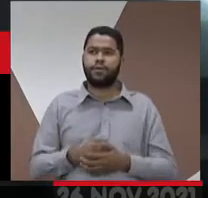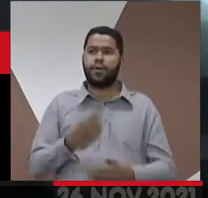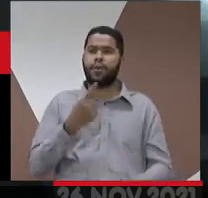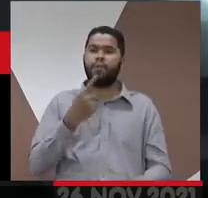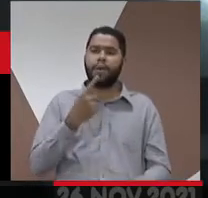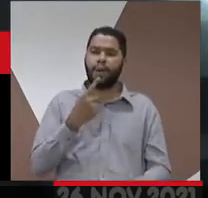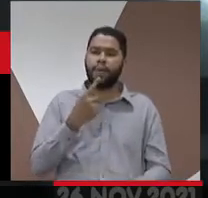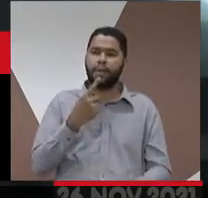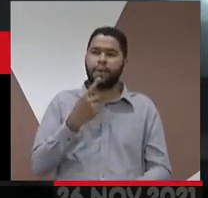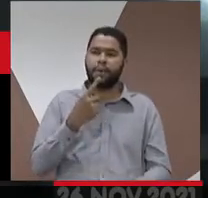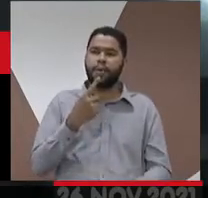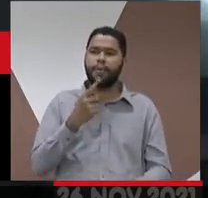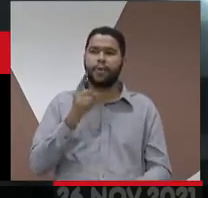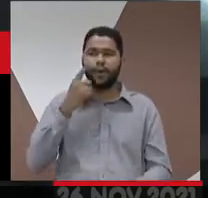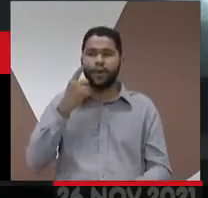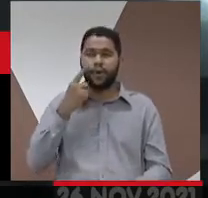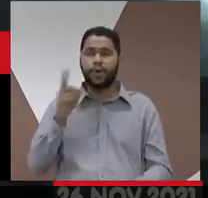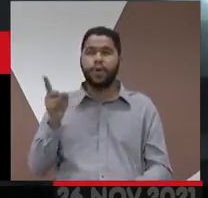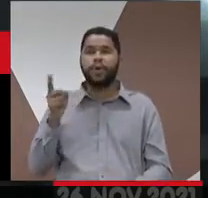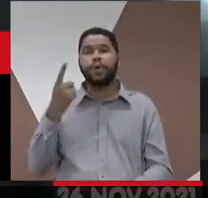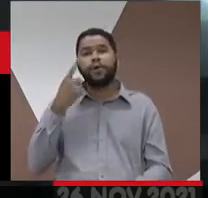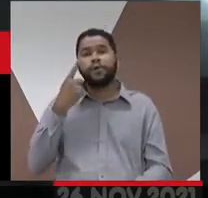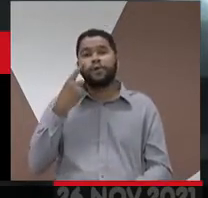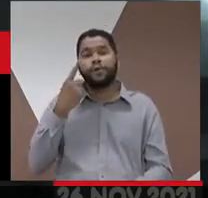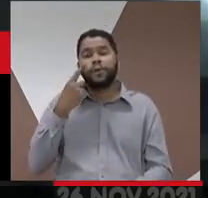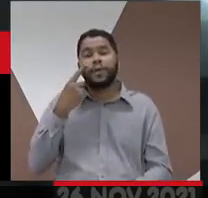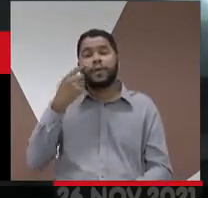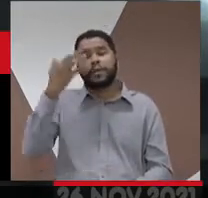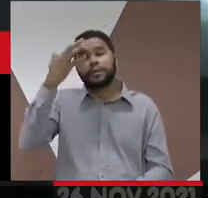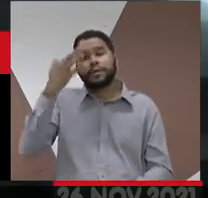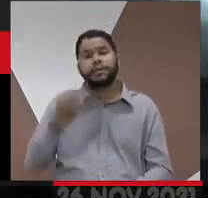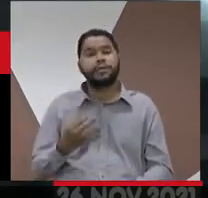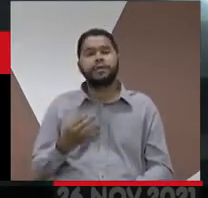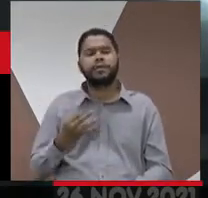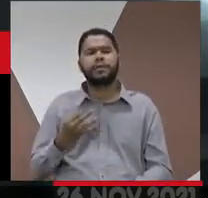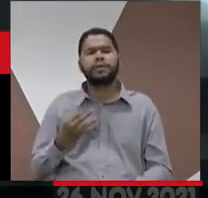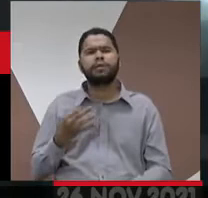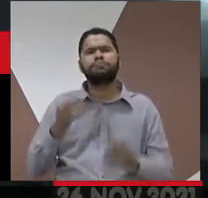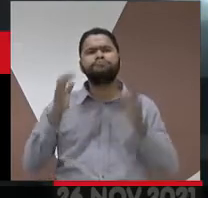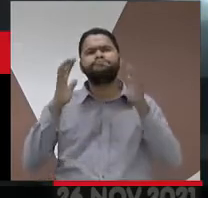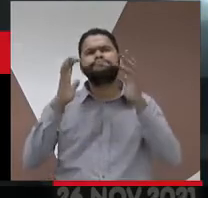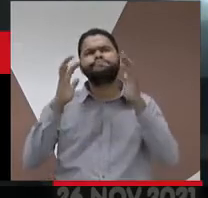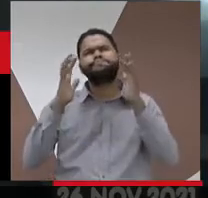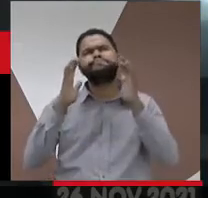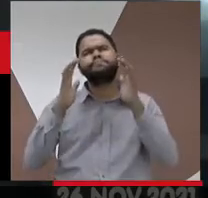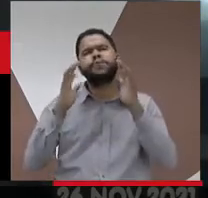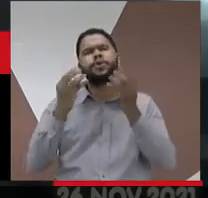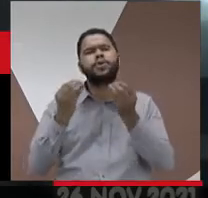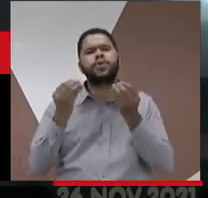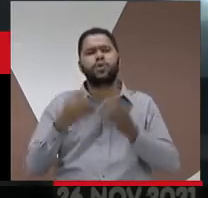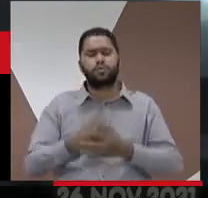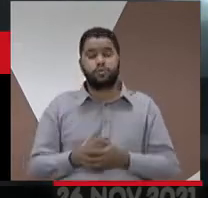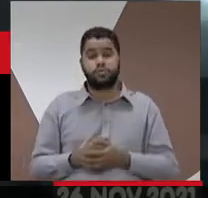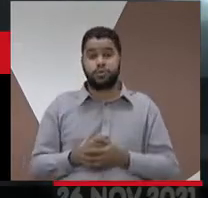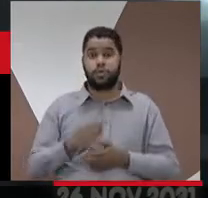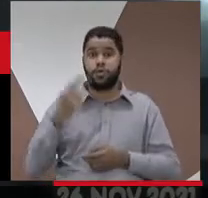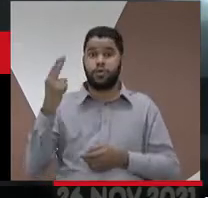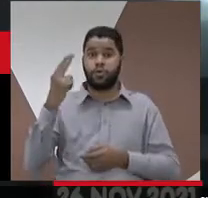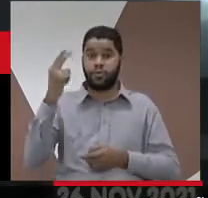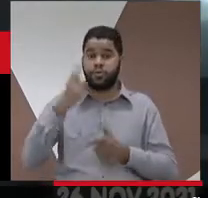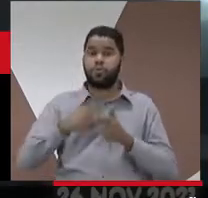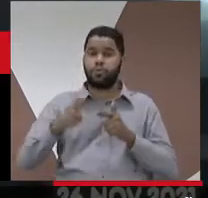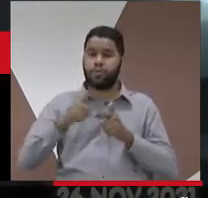microfone, ainda abri, só que gravei e tem bem na cabeça isso. Um grave problema também,